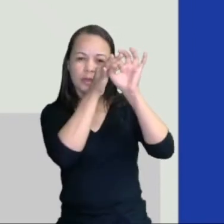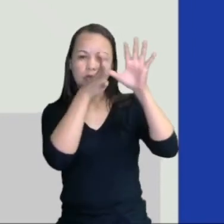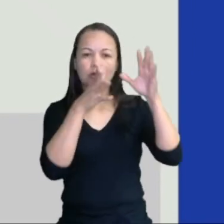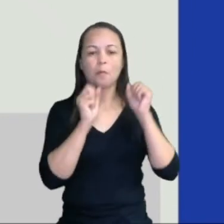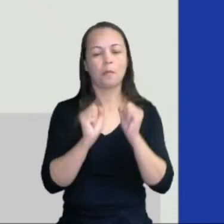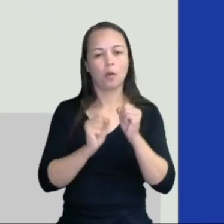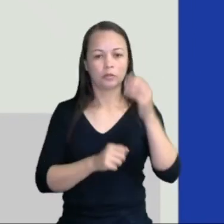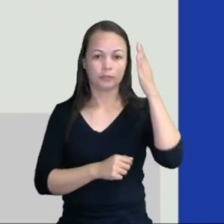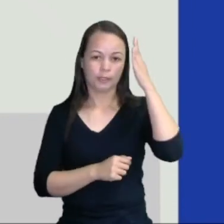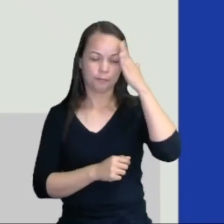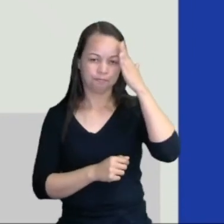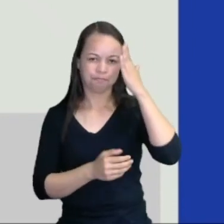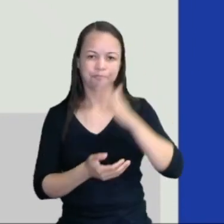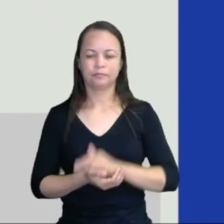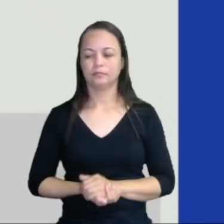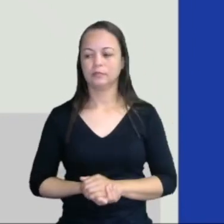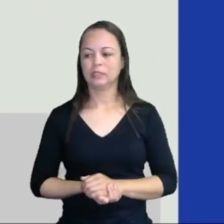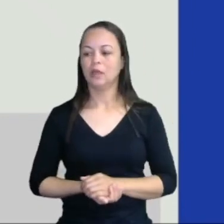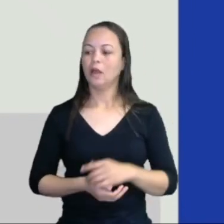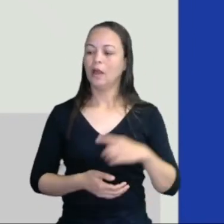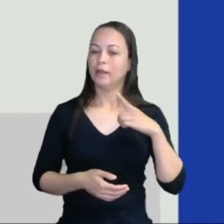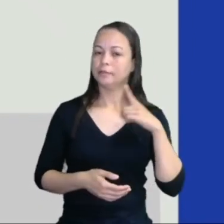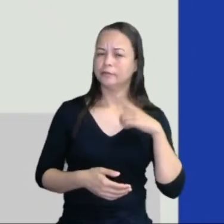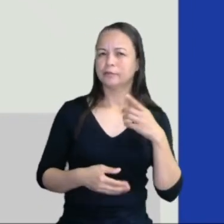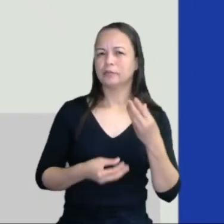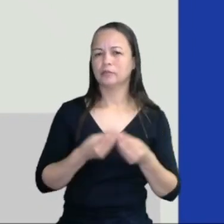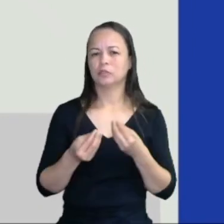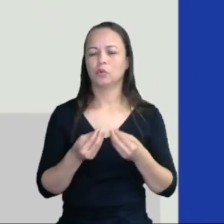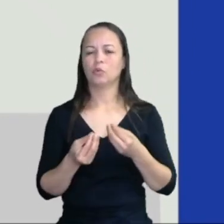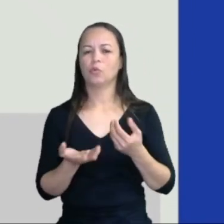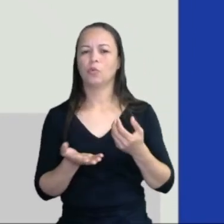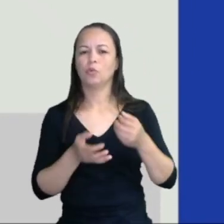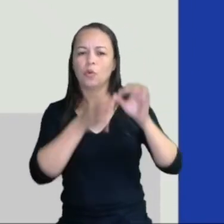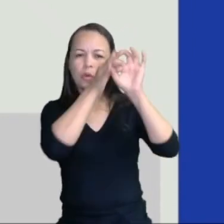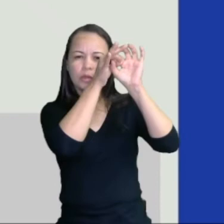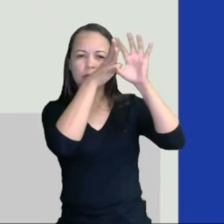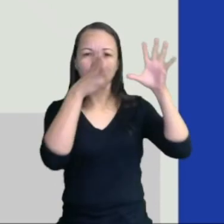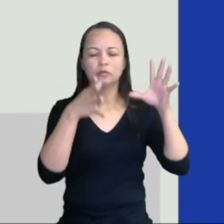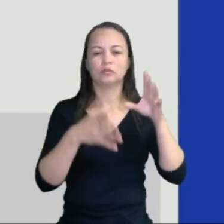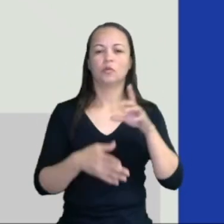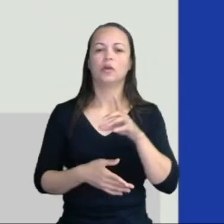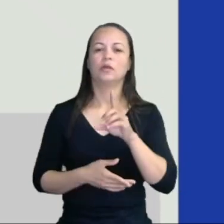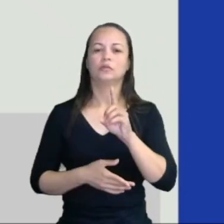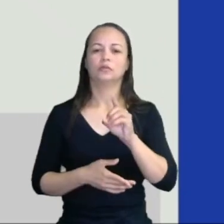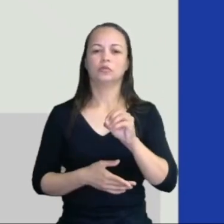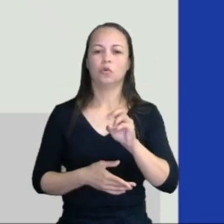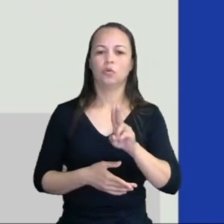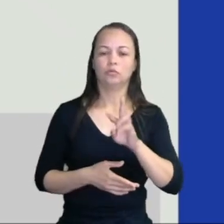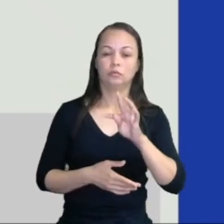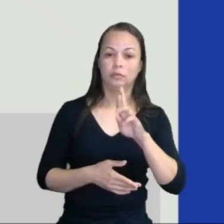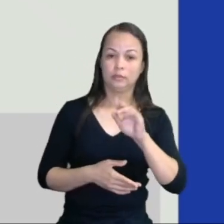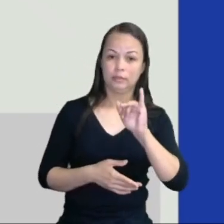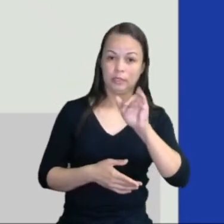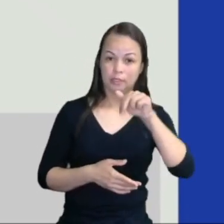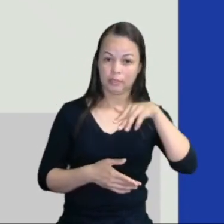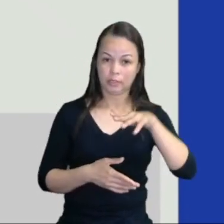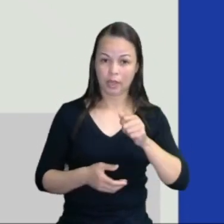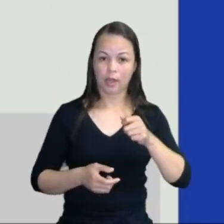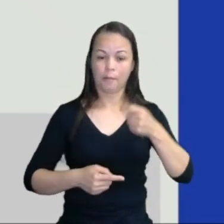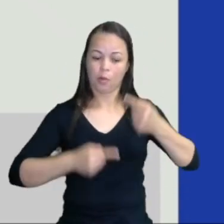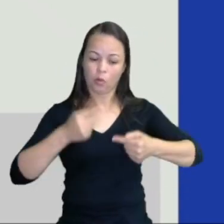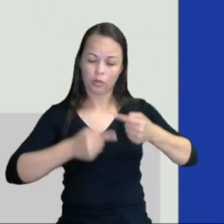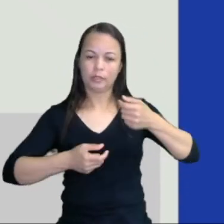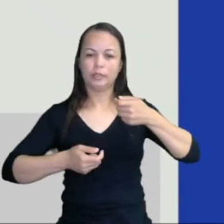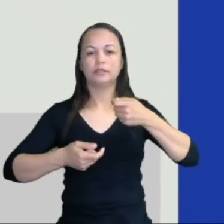Então, inicialmente, a gente entende o liberalismo como uma doutrina política e econômica que surgiu entre